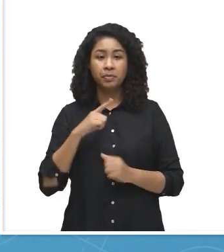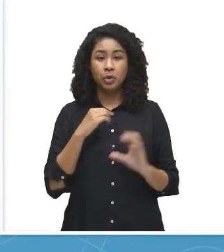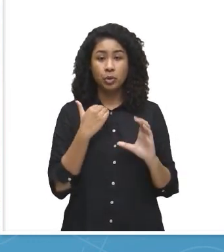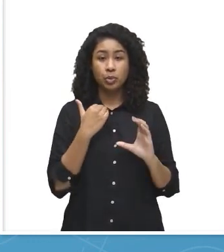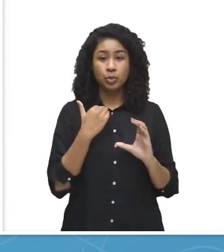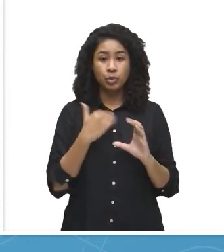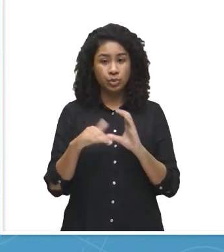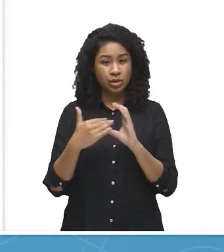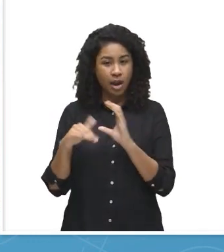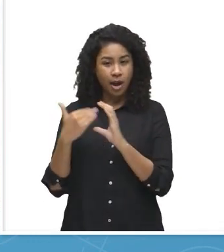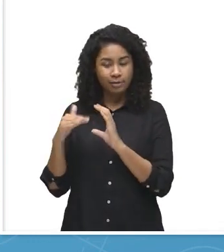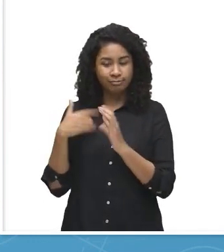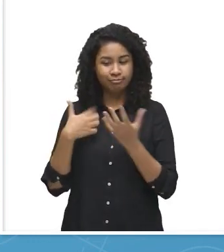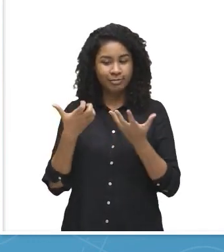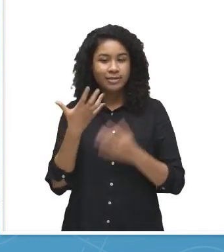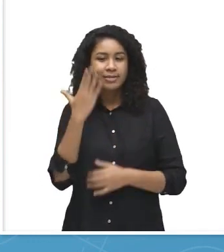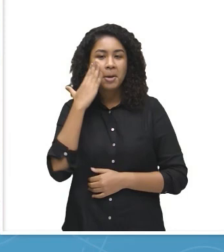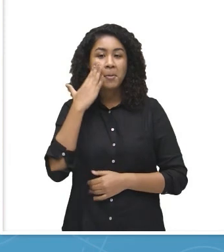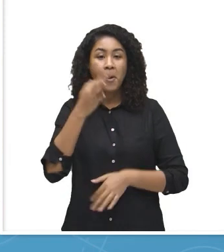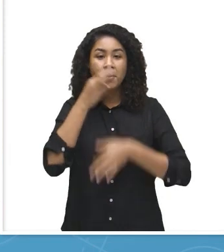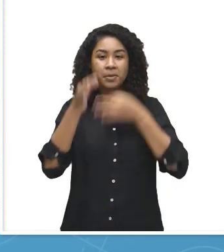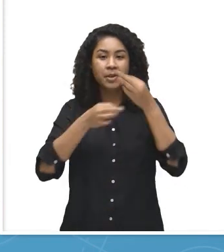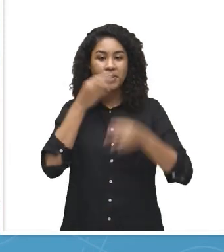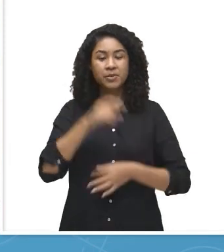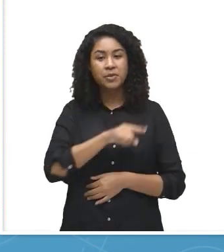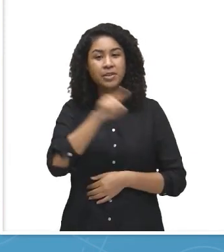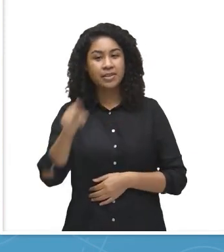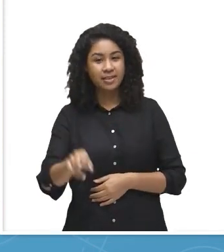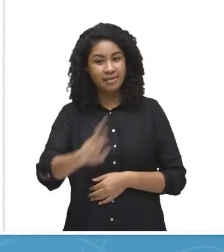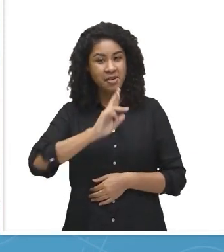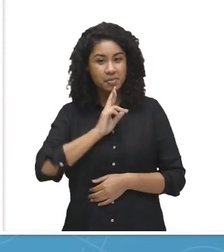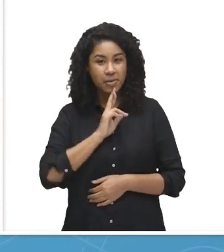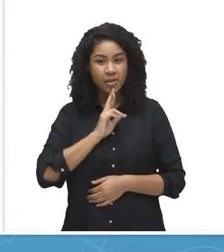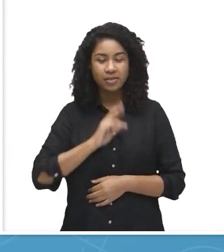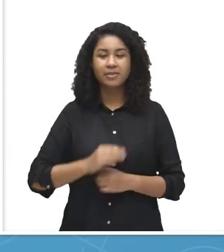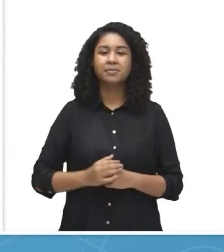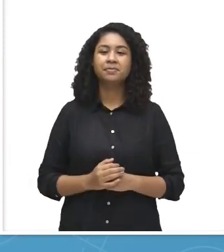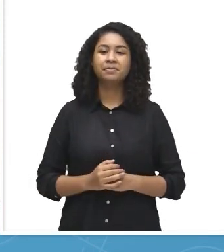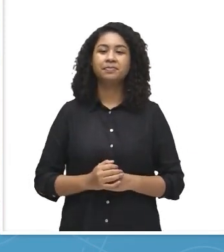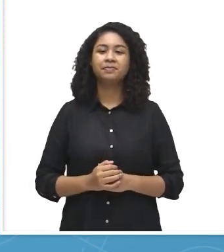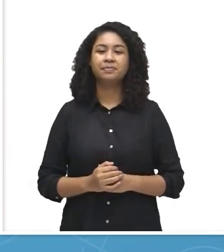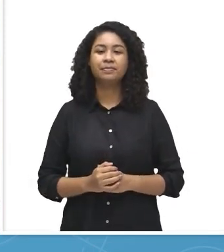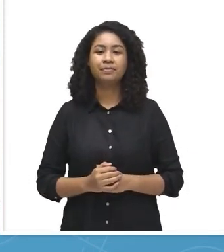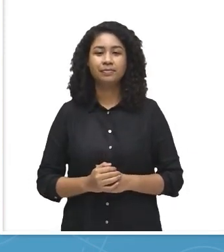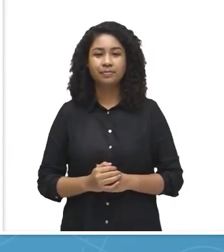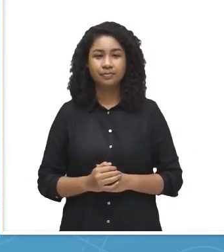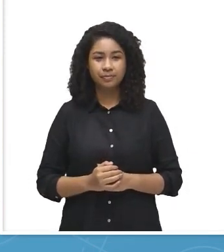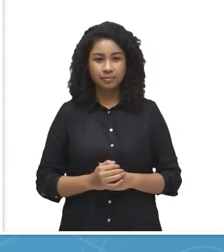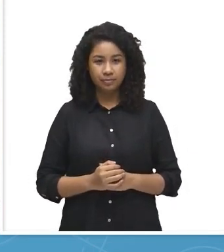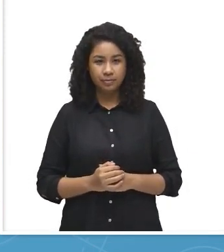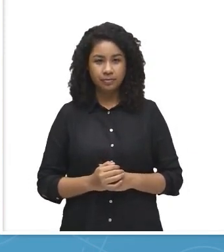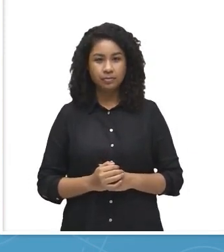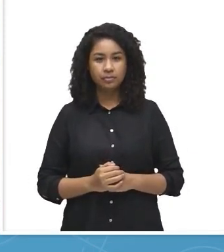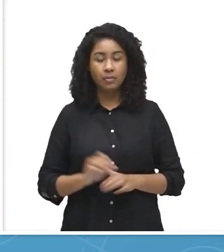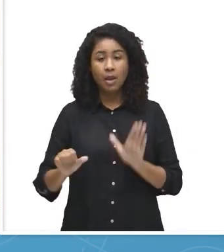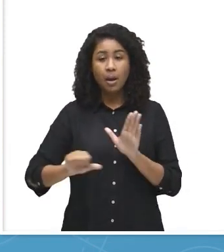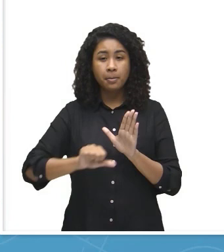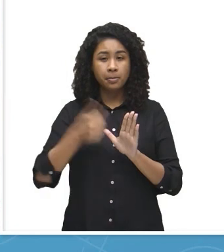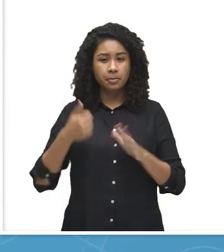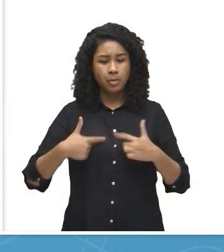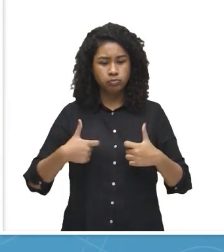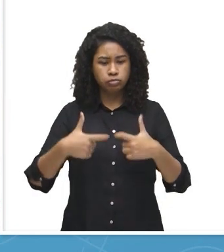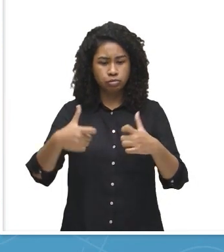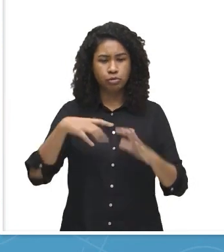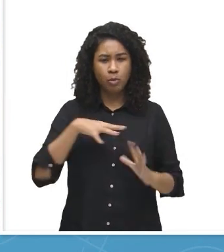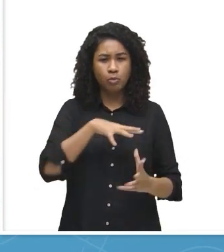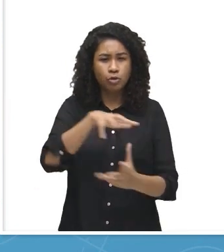para ver o que vocês responderam. Duas questões que vocês vão responder. Quanto tempo durou a Primeira Guerra Mundial? Quais foram